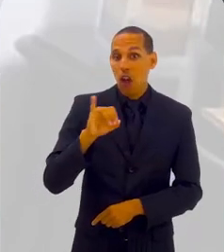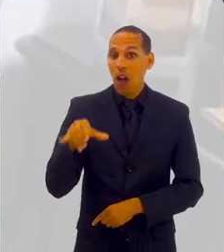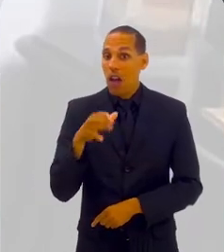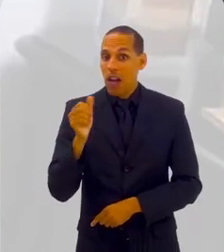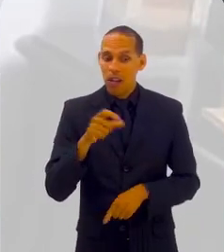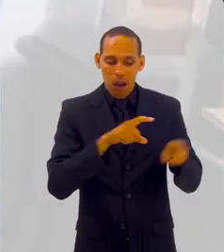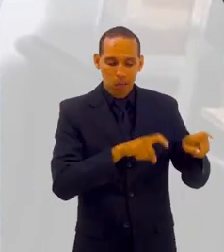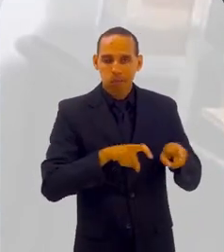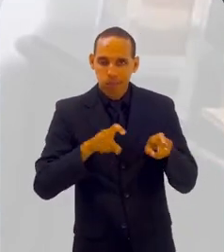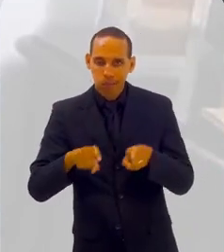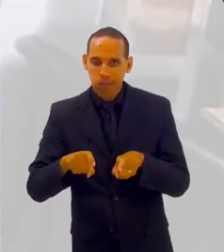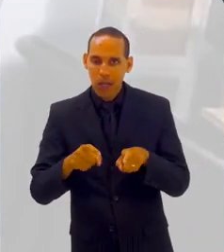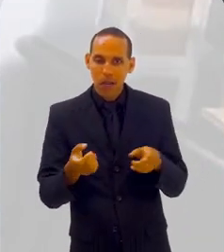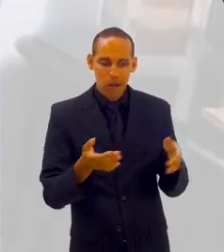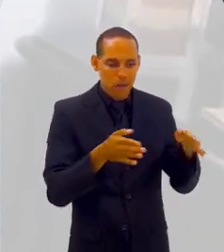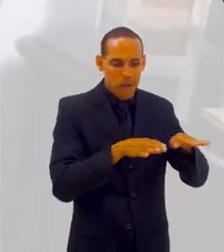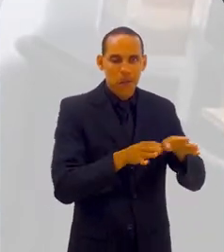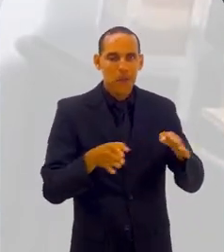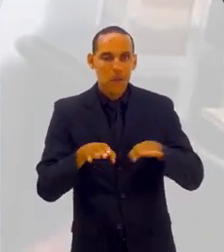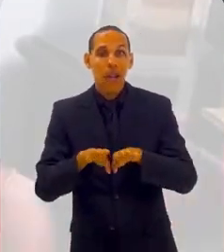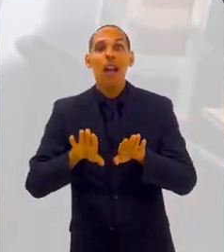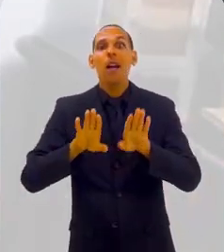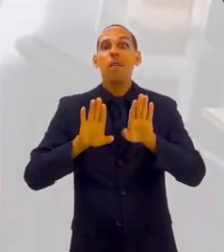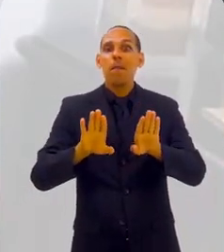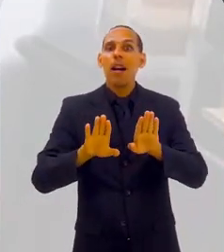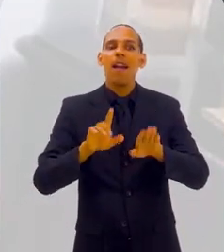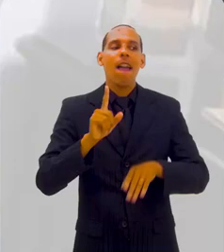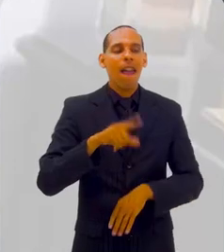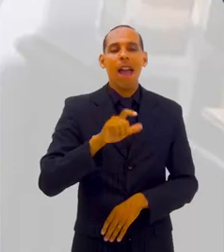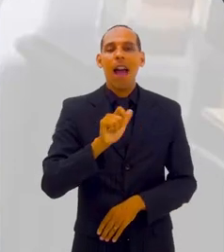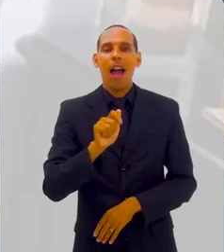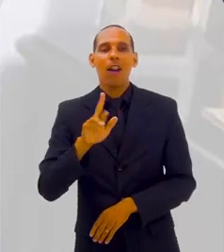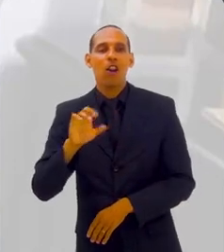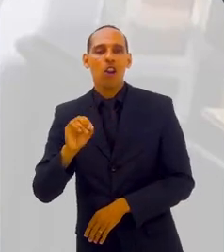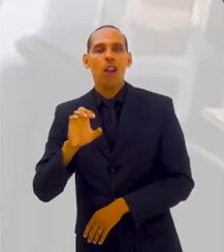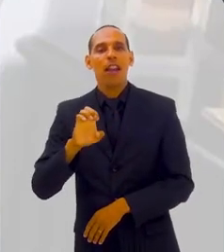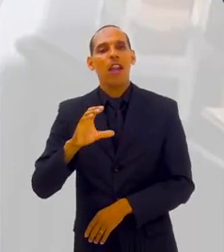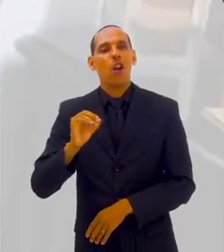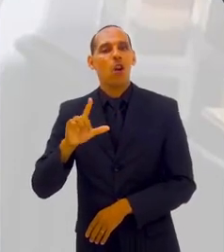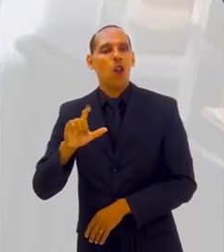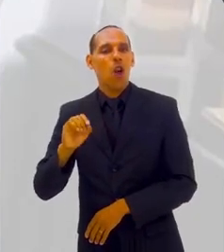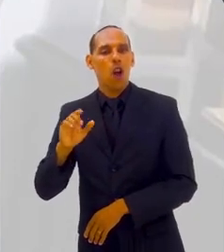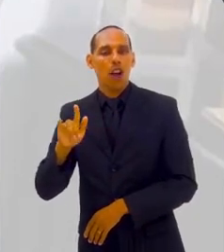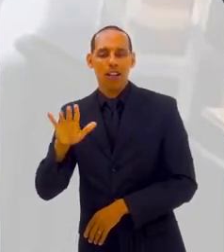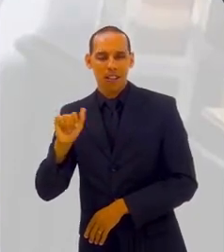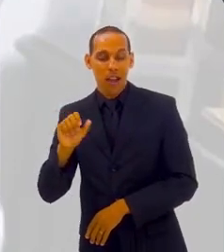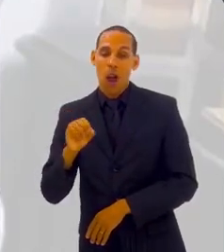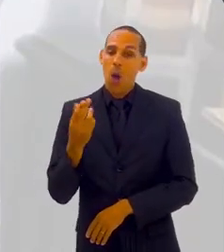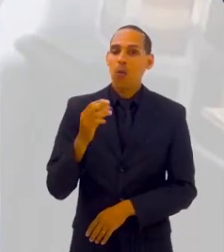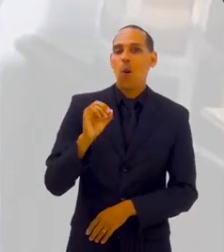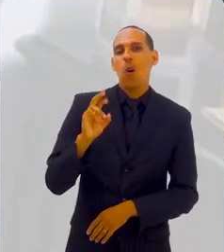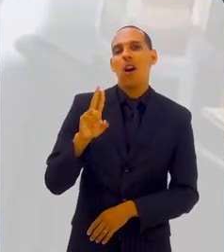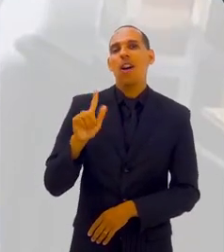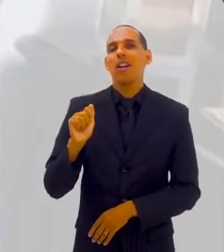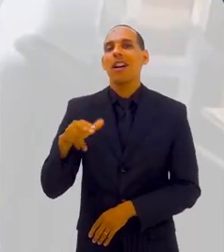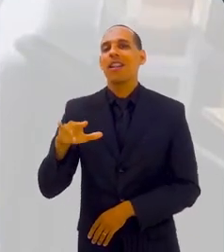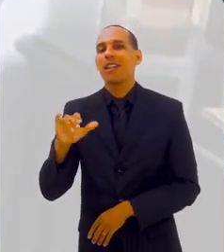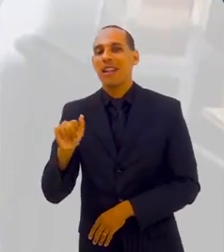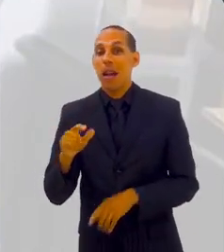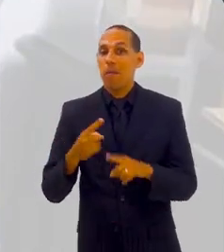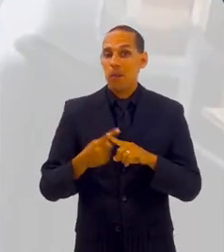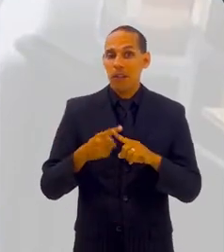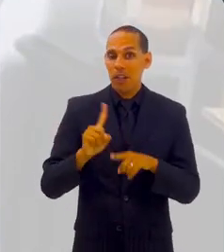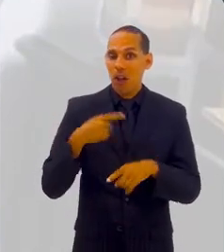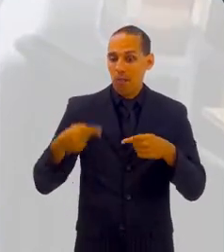uma soja agroecológica, orgânica, ou que tenha um diferencial de mercado, porque nós não vamos competir com o